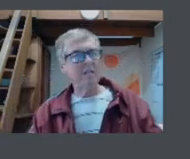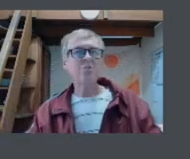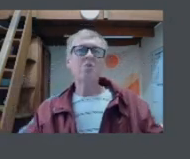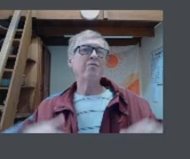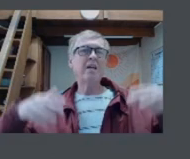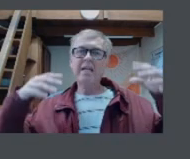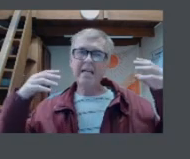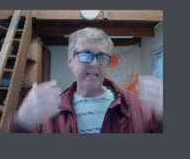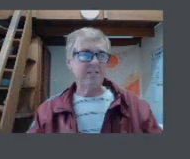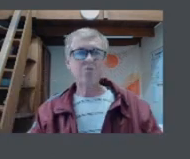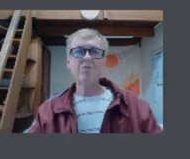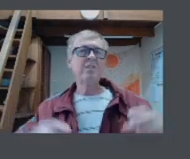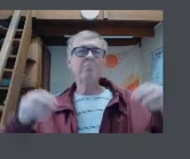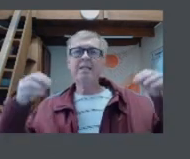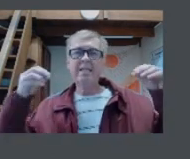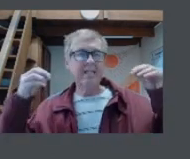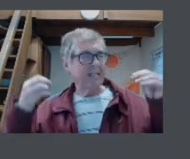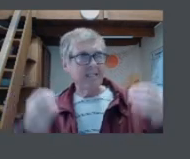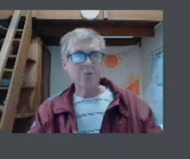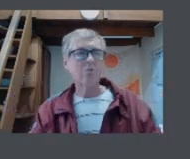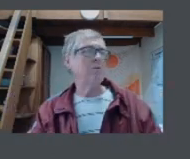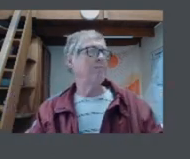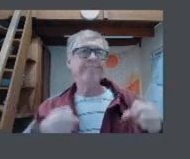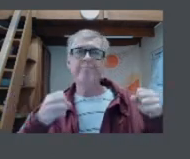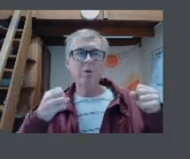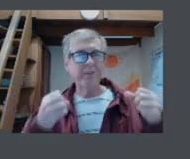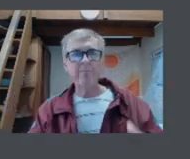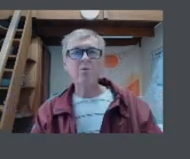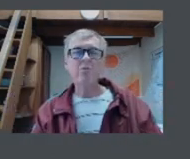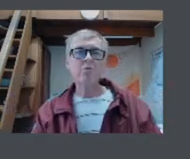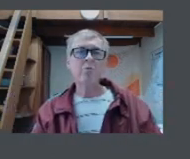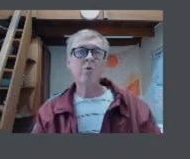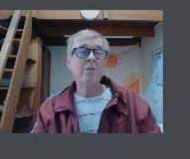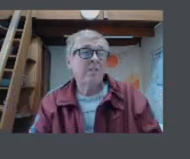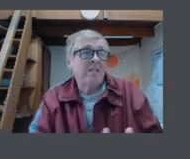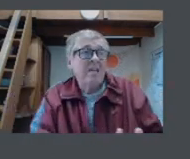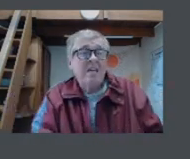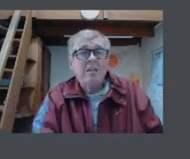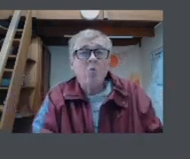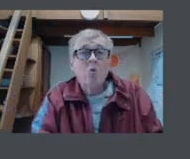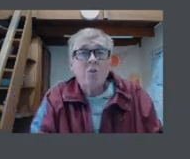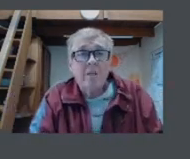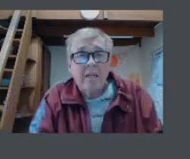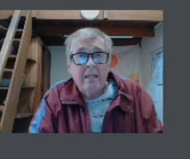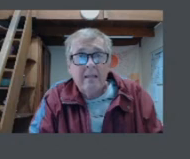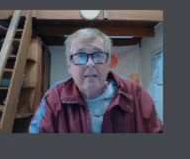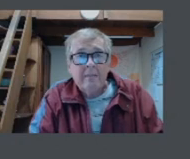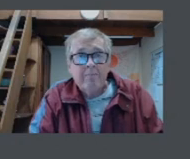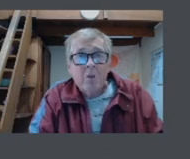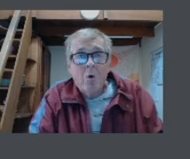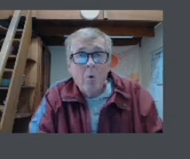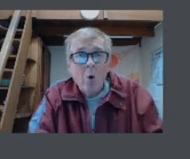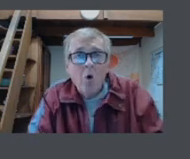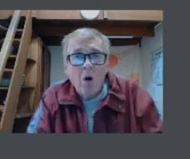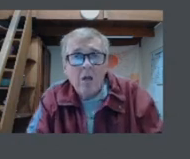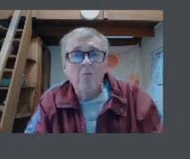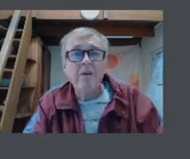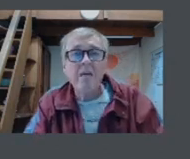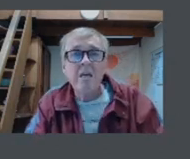sempre de falar que eu sou de se bater cansou de botar a Boca no Trombone se a indústria